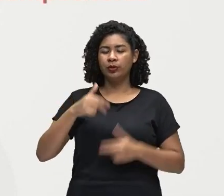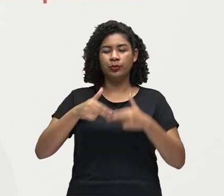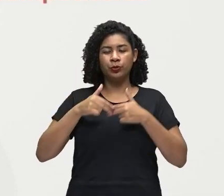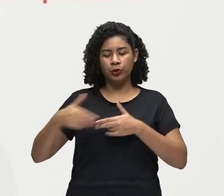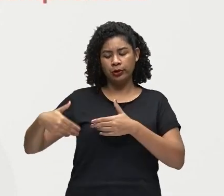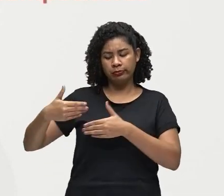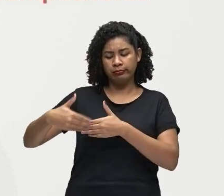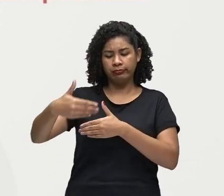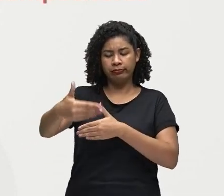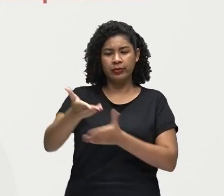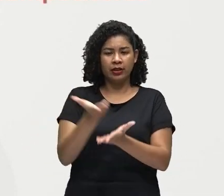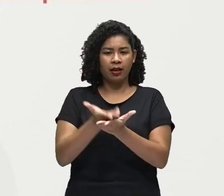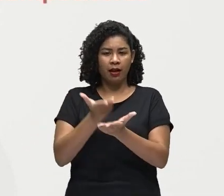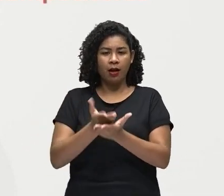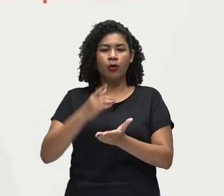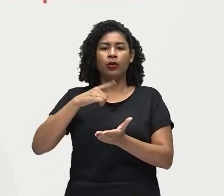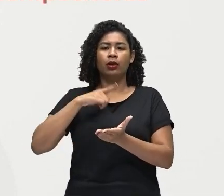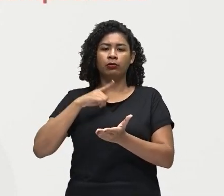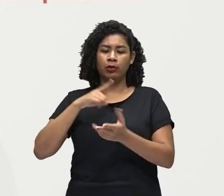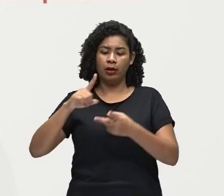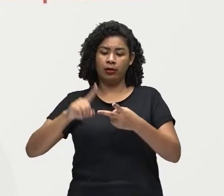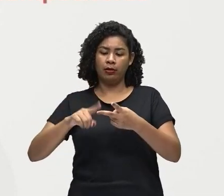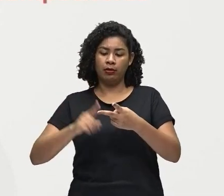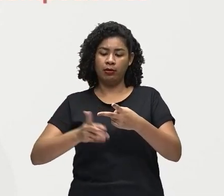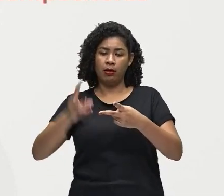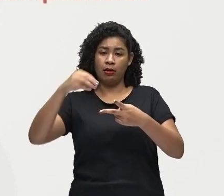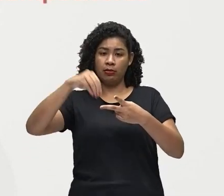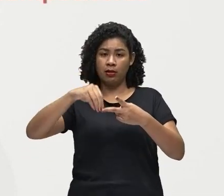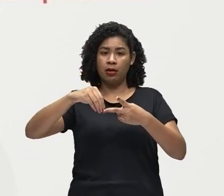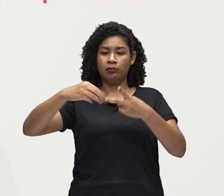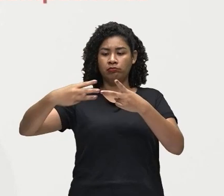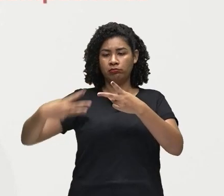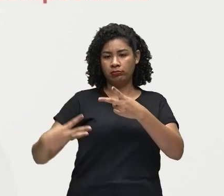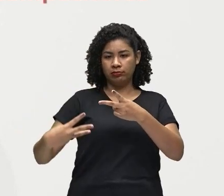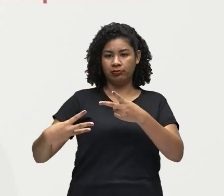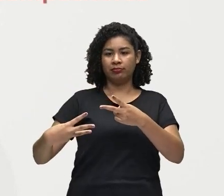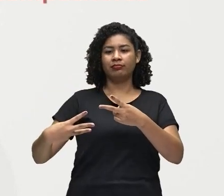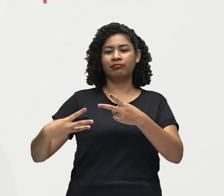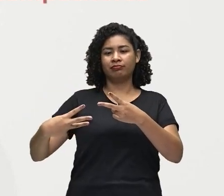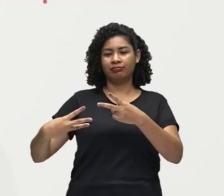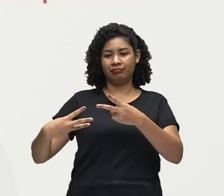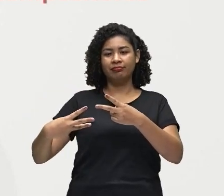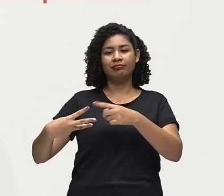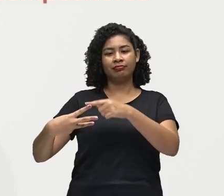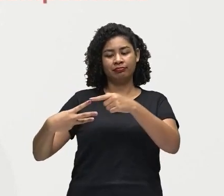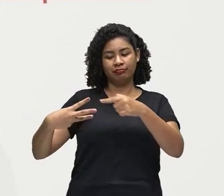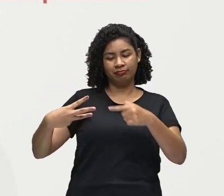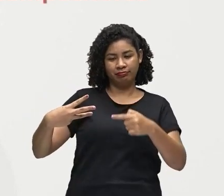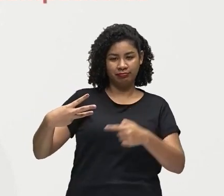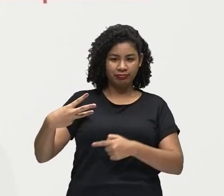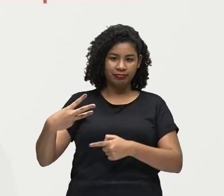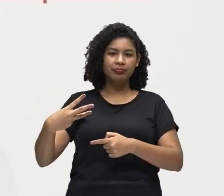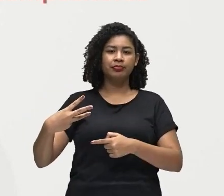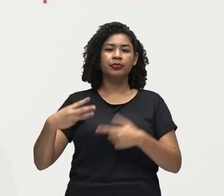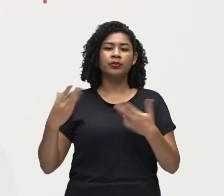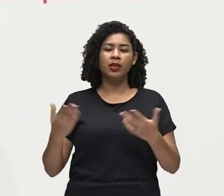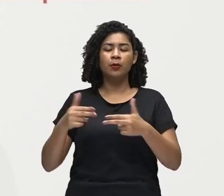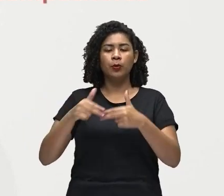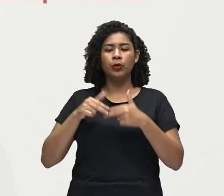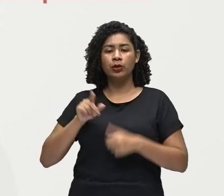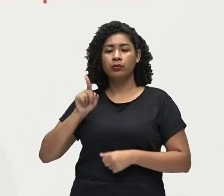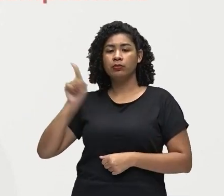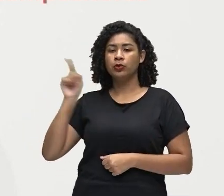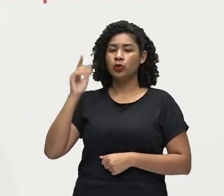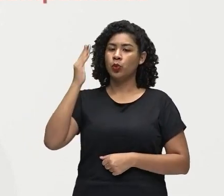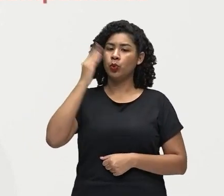tem consumidores primários, secundários, terciários e por aí vai, tá bom? No caso aí desse animal, a gente tem um consumidor,